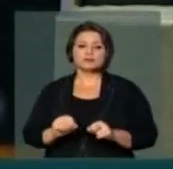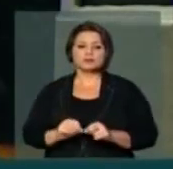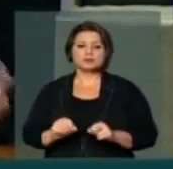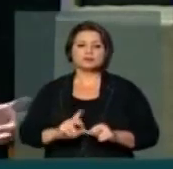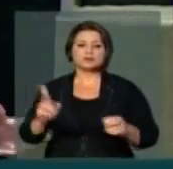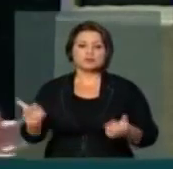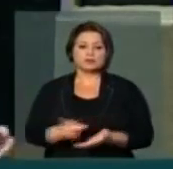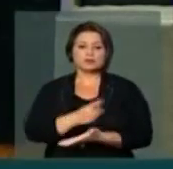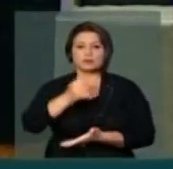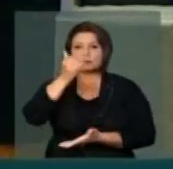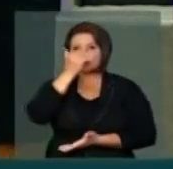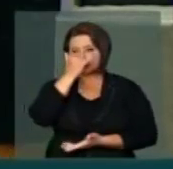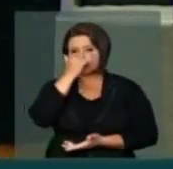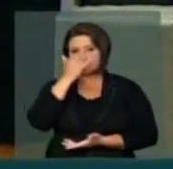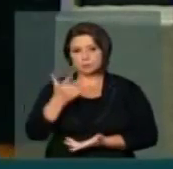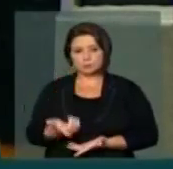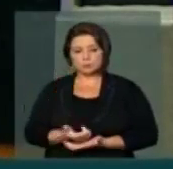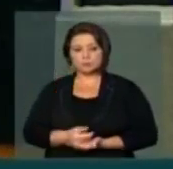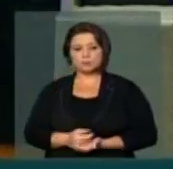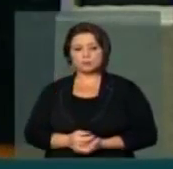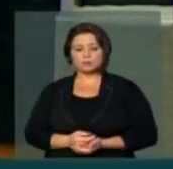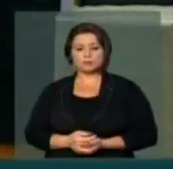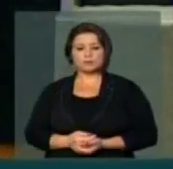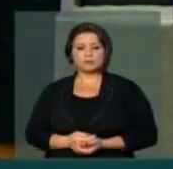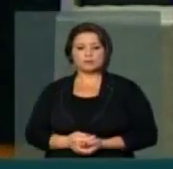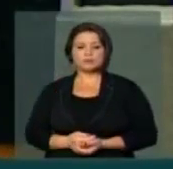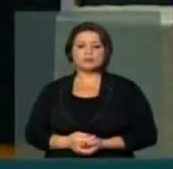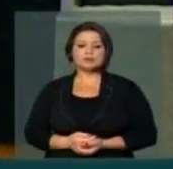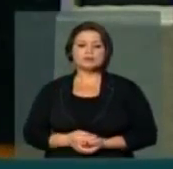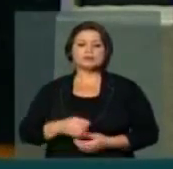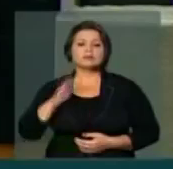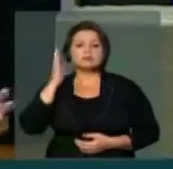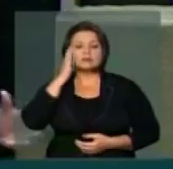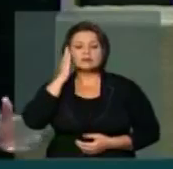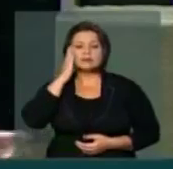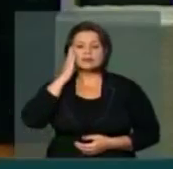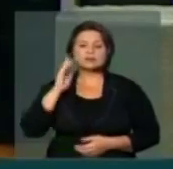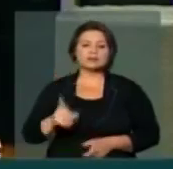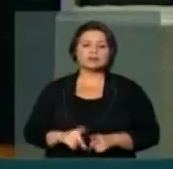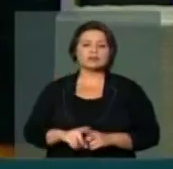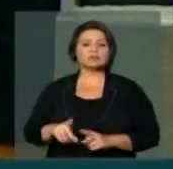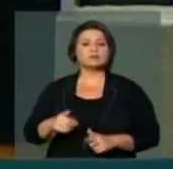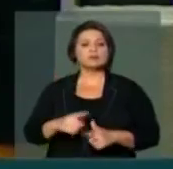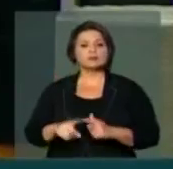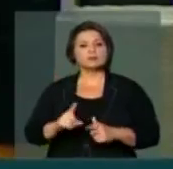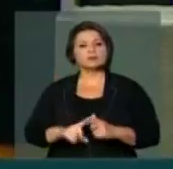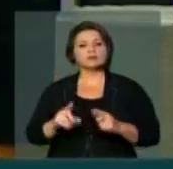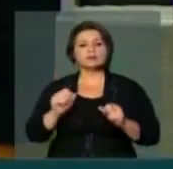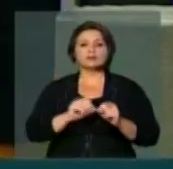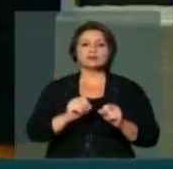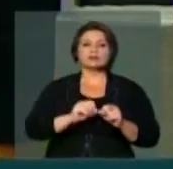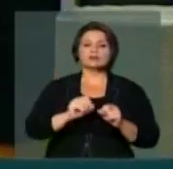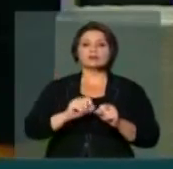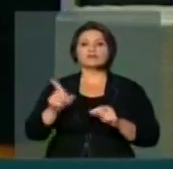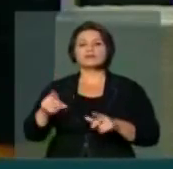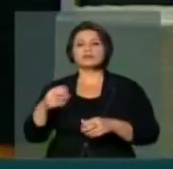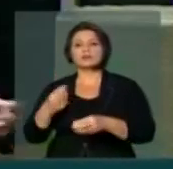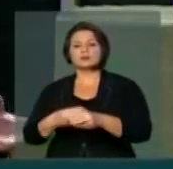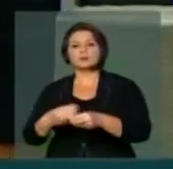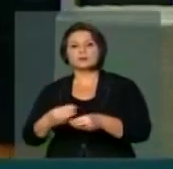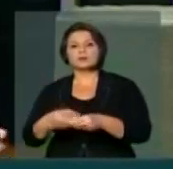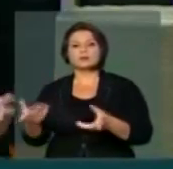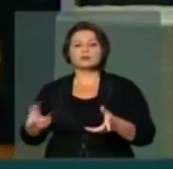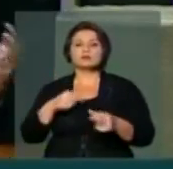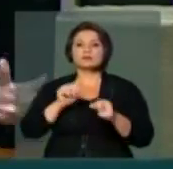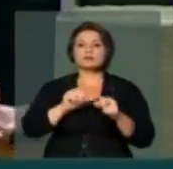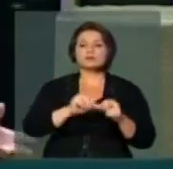que o desastre aconteceu? E normalmente a gente sabe que existia um bate-cabeça muito grande, o que faz o município, o que faz